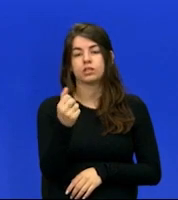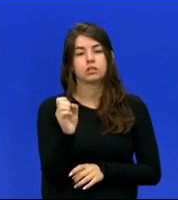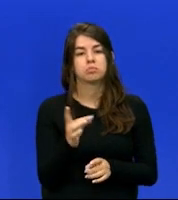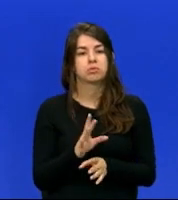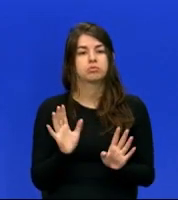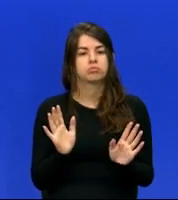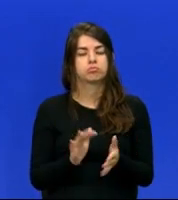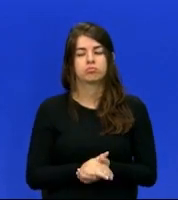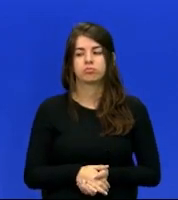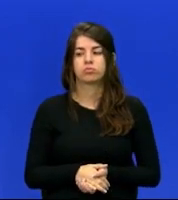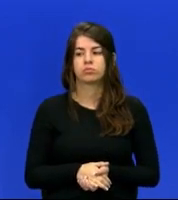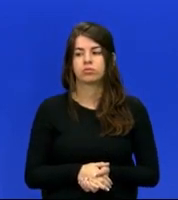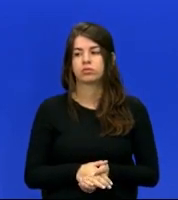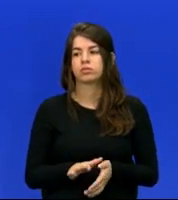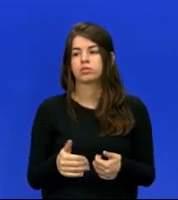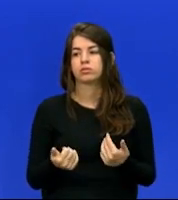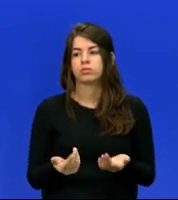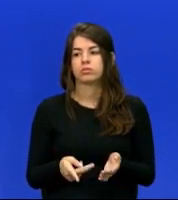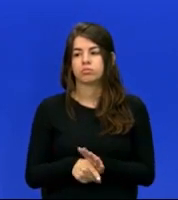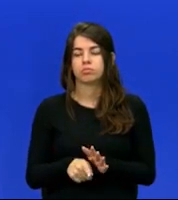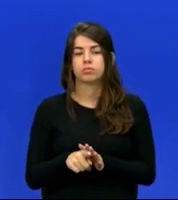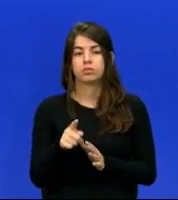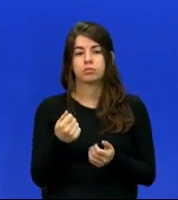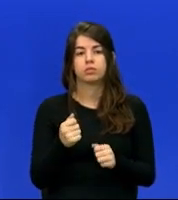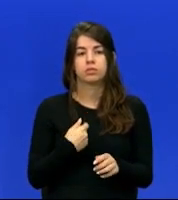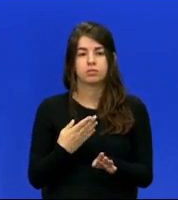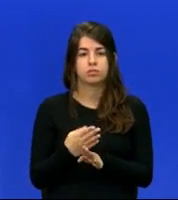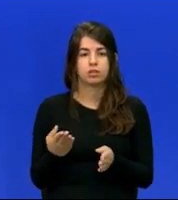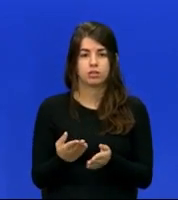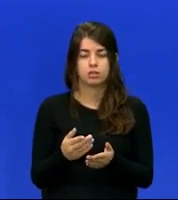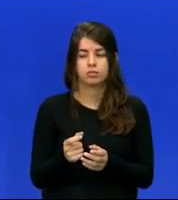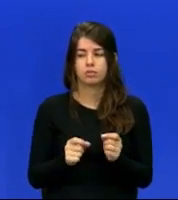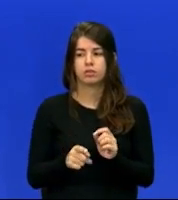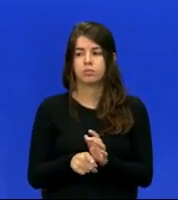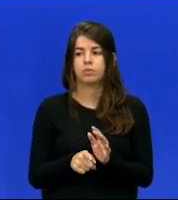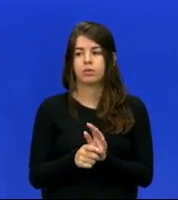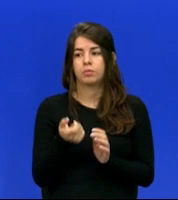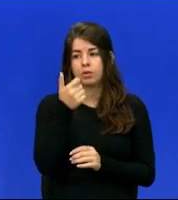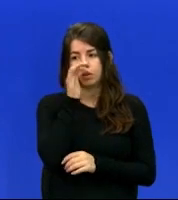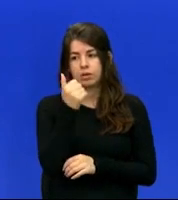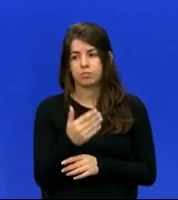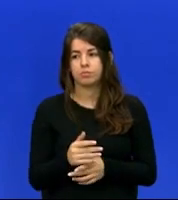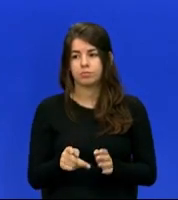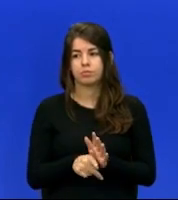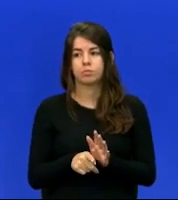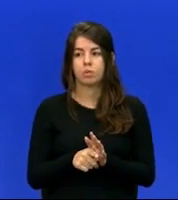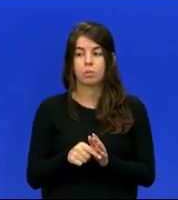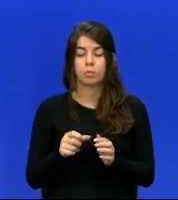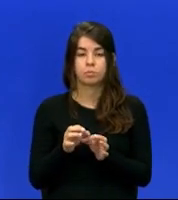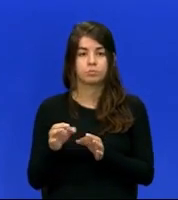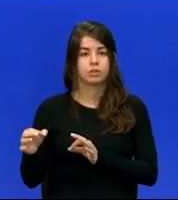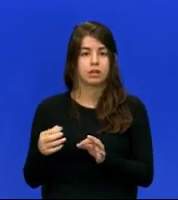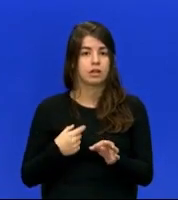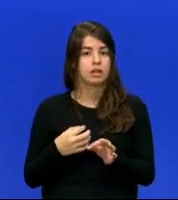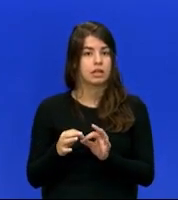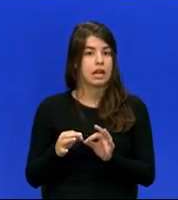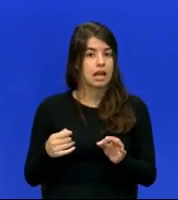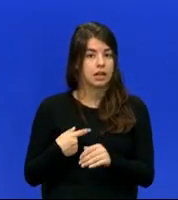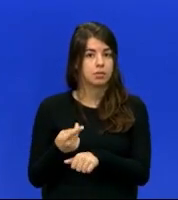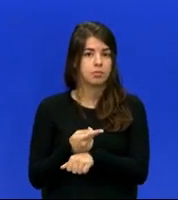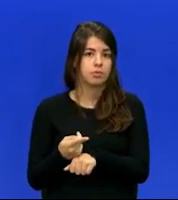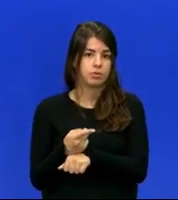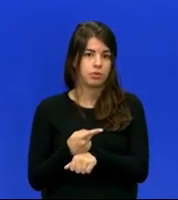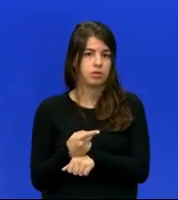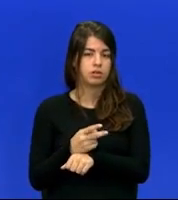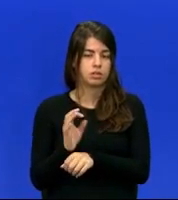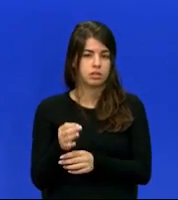10,56. Muito bem, então, o que você precisa encontrar? Você vai estar encontrando que a área procurada, ela é